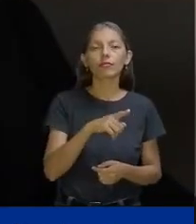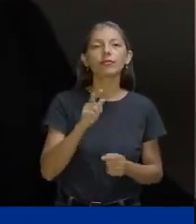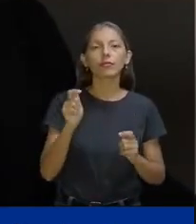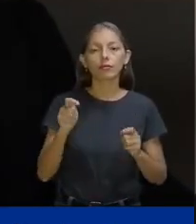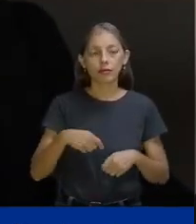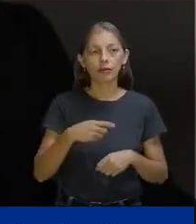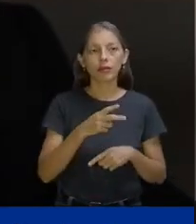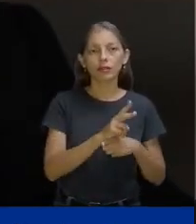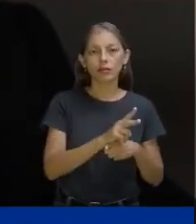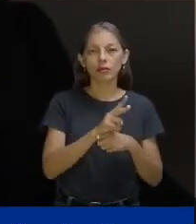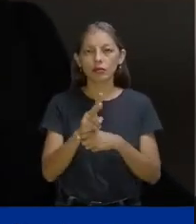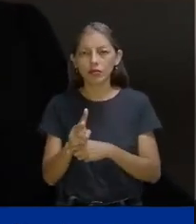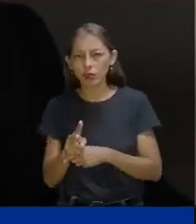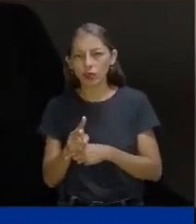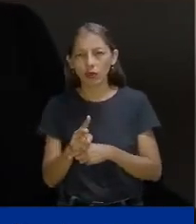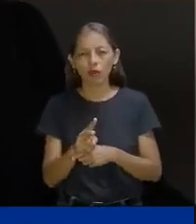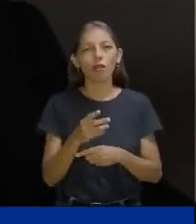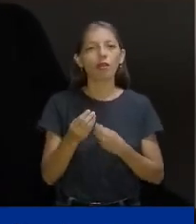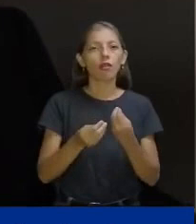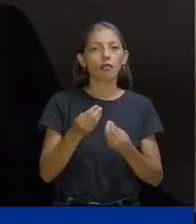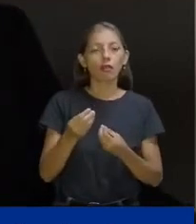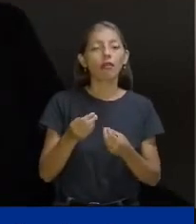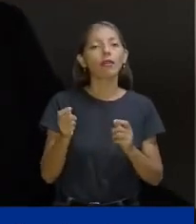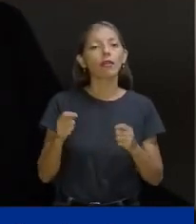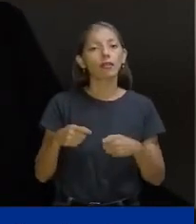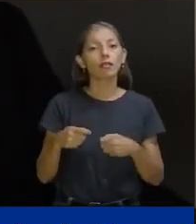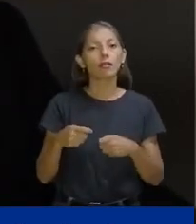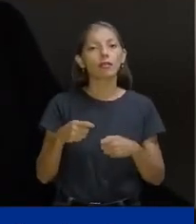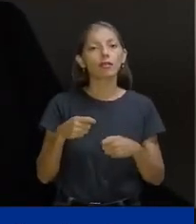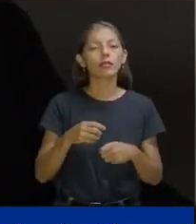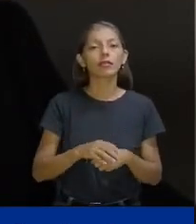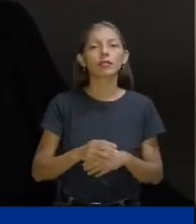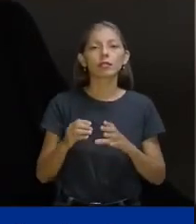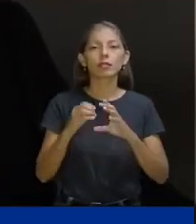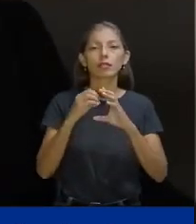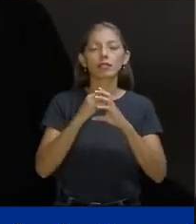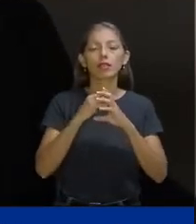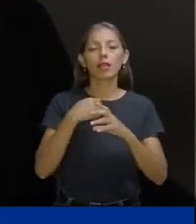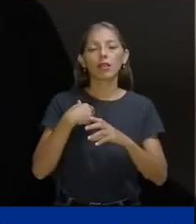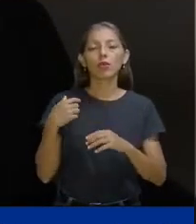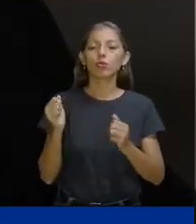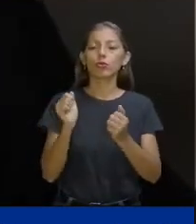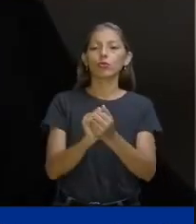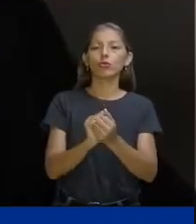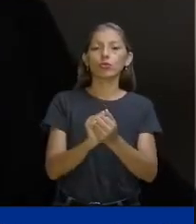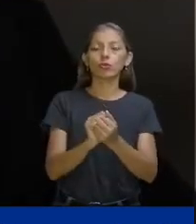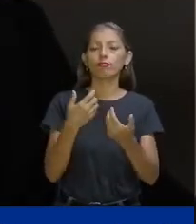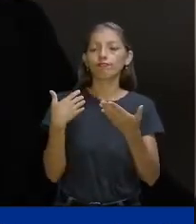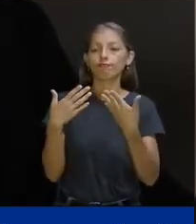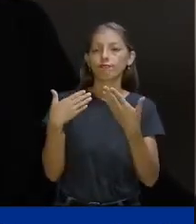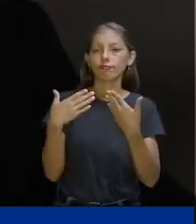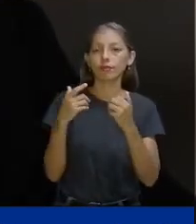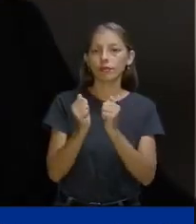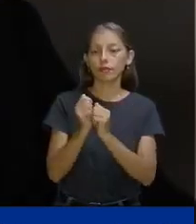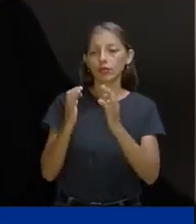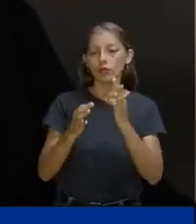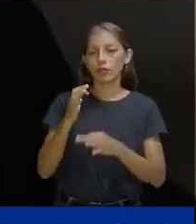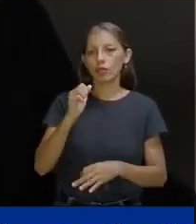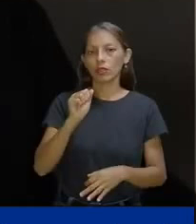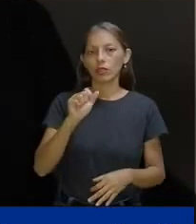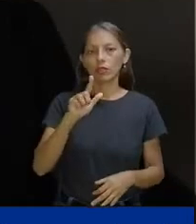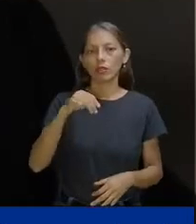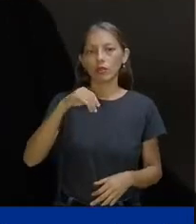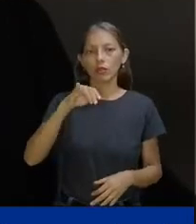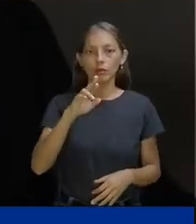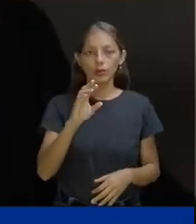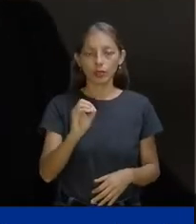parte do Tribunal do Júri, junto ao Tribunal de Justiça, estou aqui para completar esse quadro, juntamente com o juiz Almiro, e o